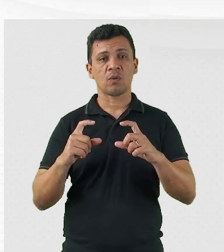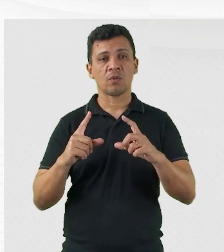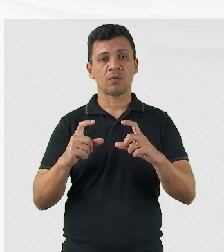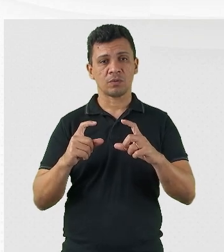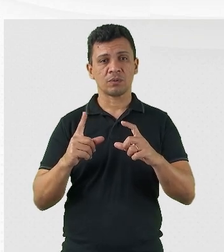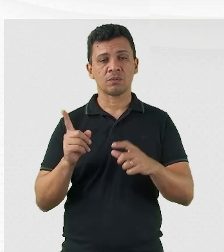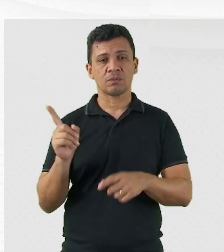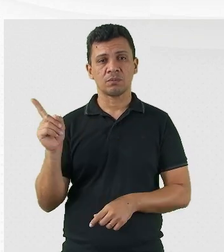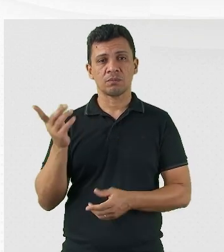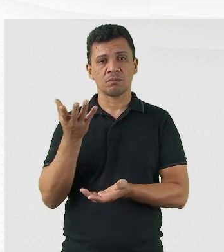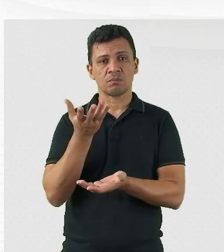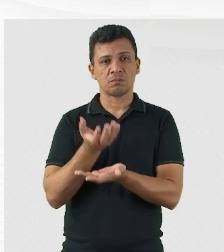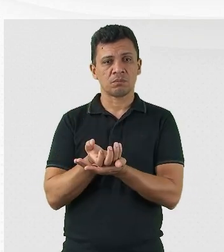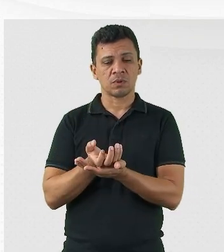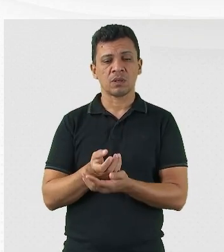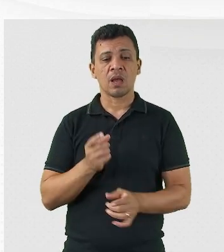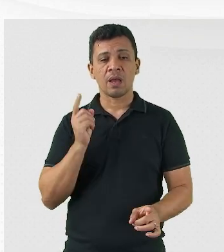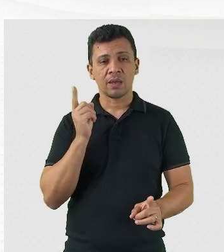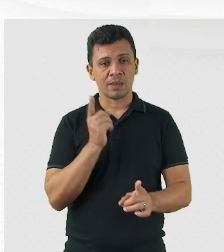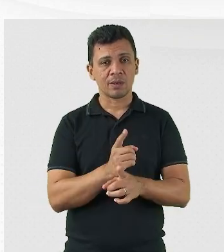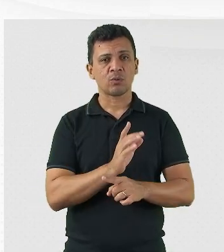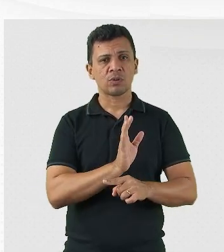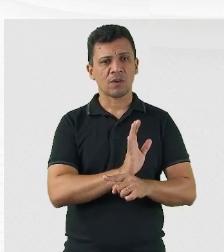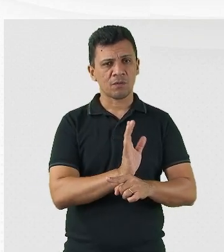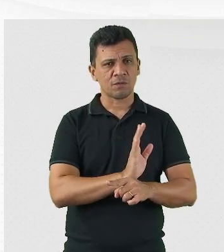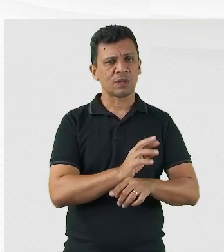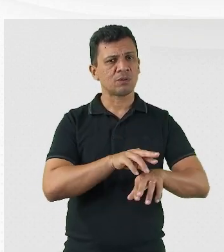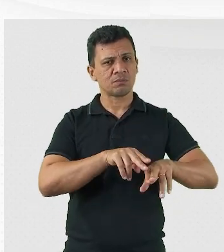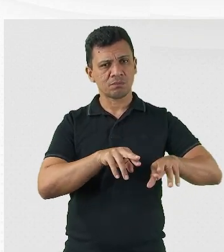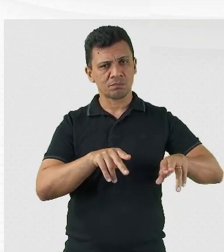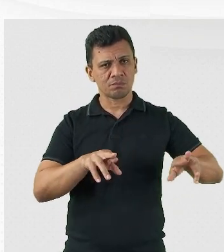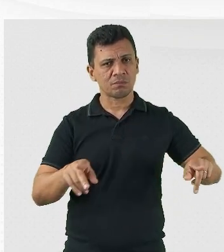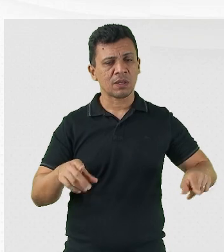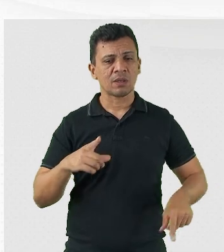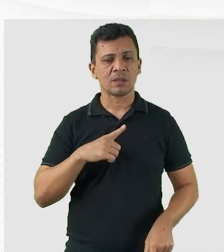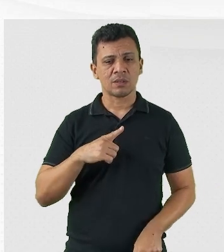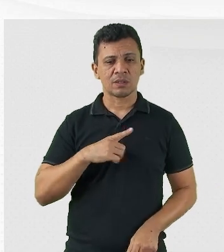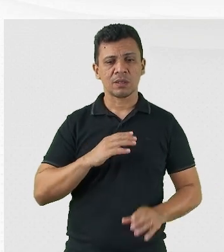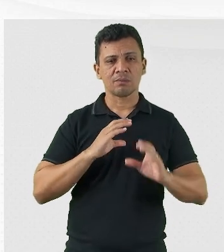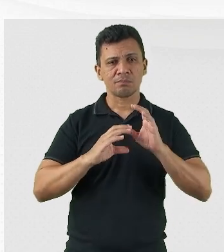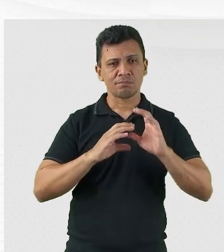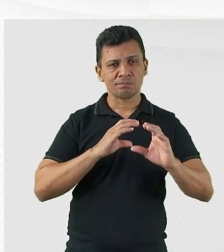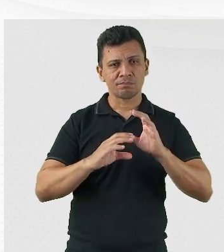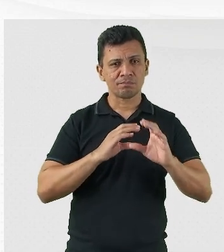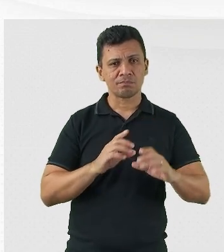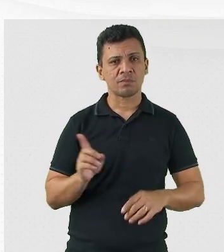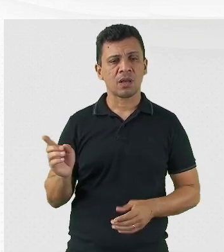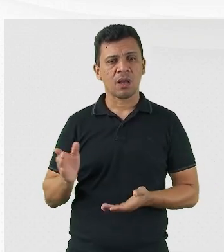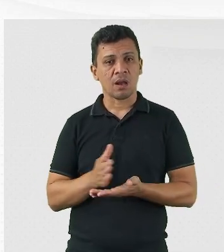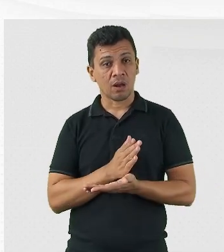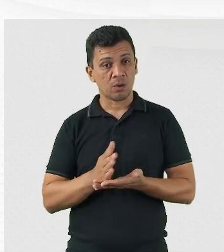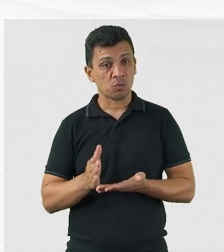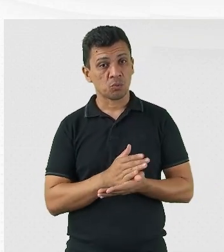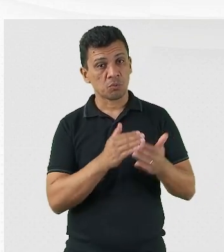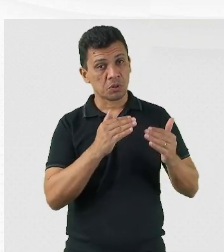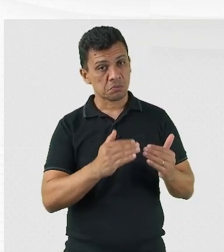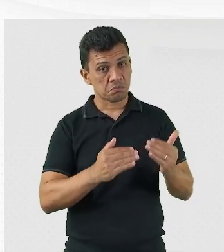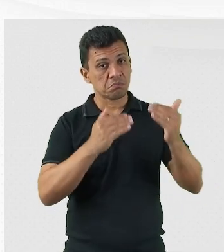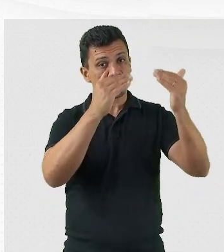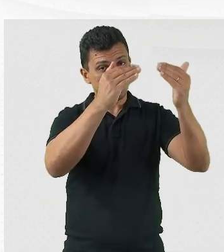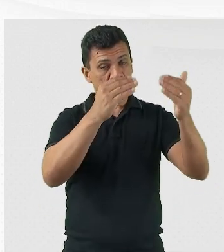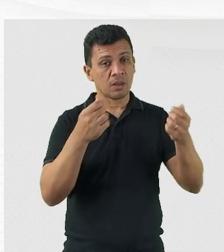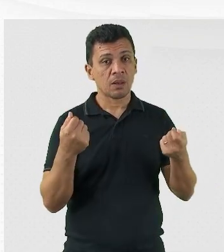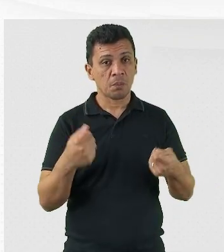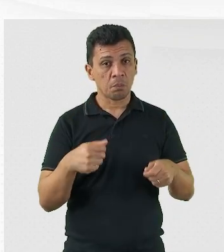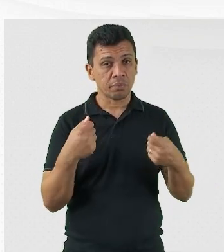Vocês encontram vários vídeos que trazem essas simulações, algumas um pouquinho mais avançadas, que demandam